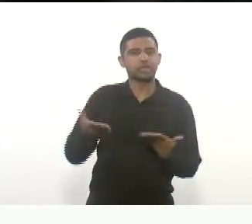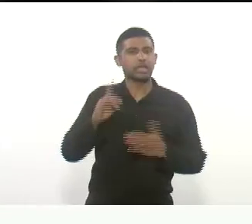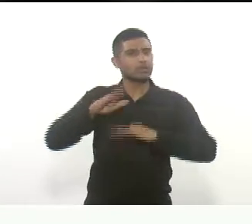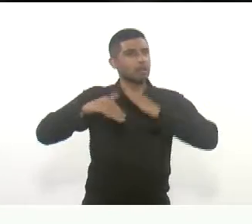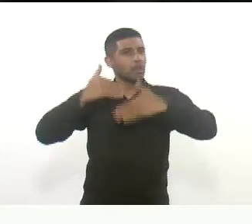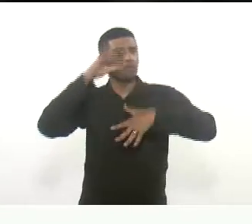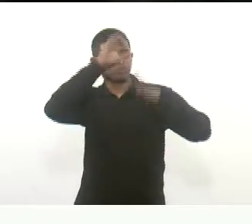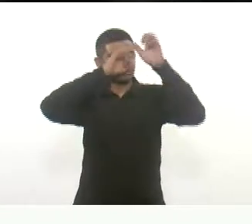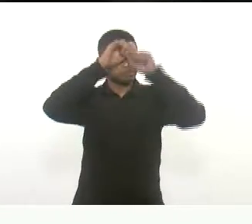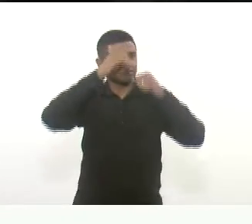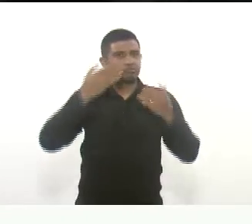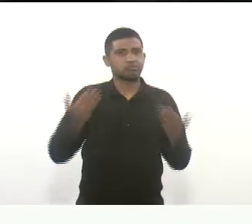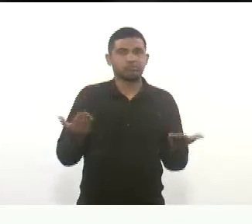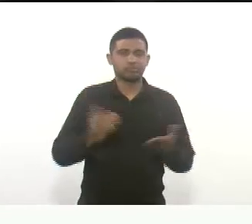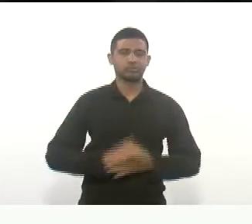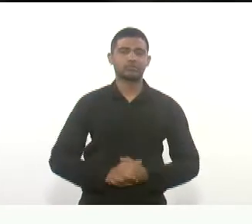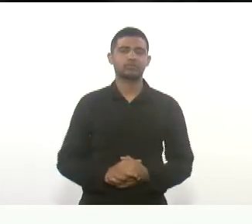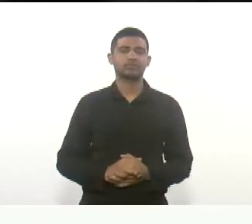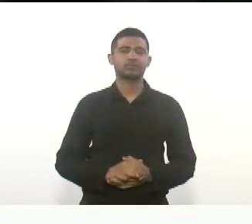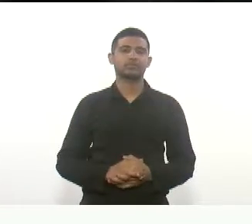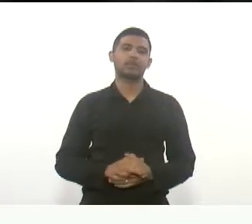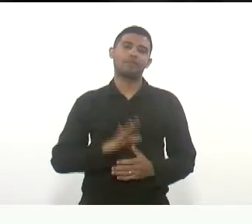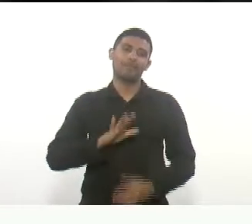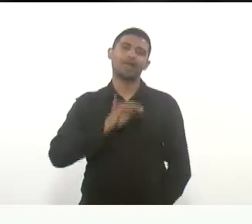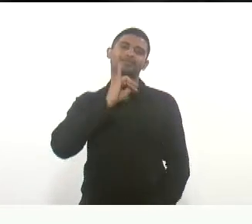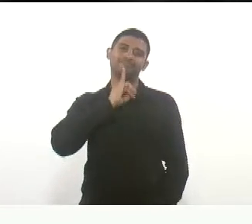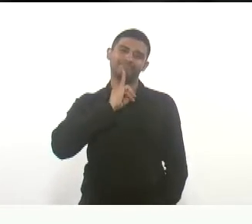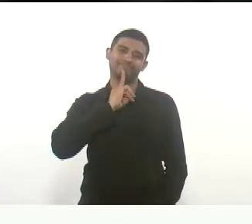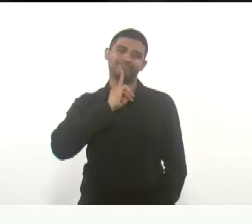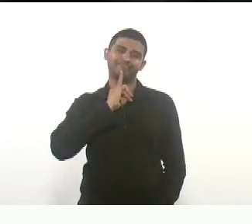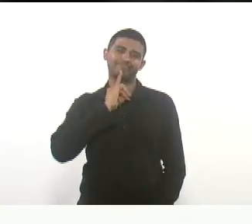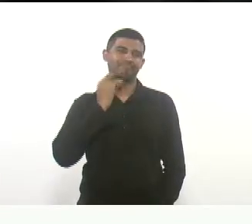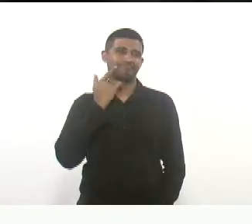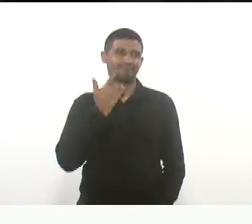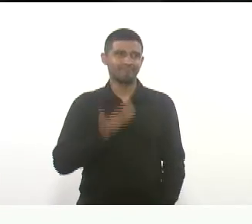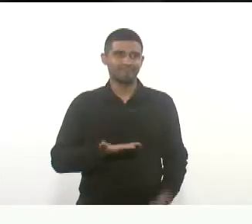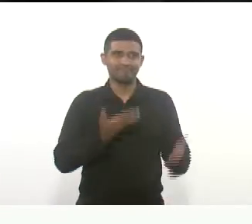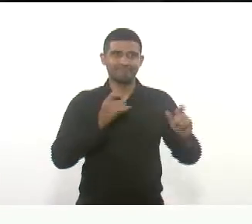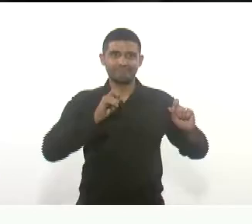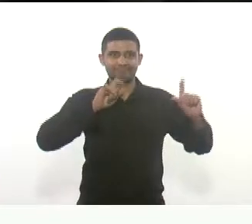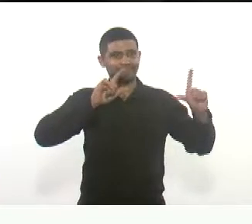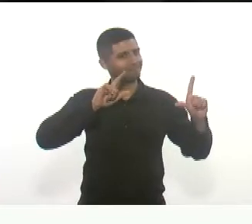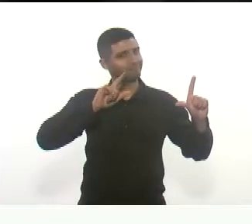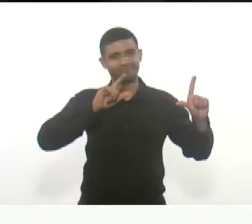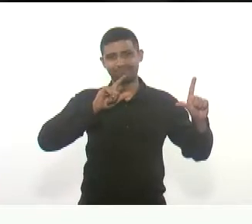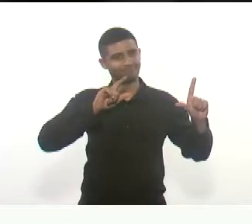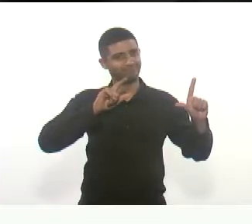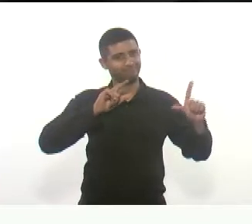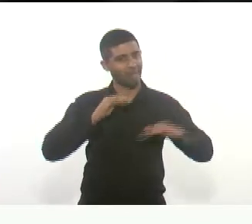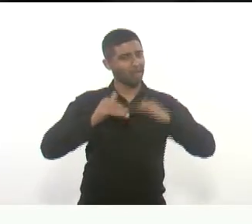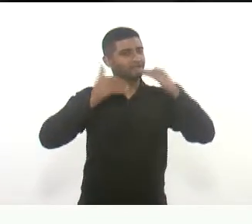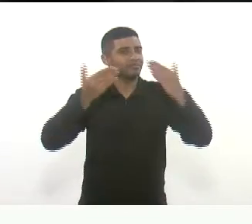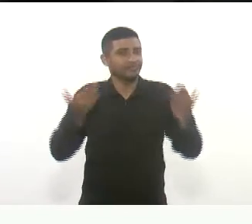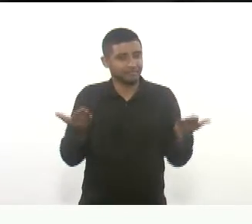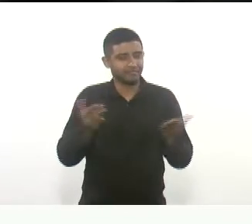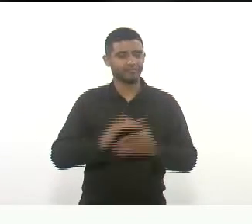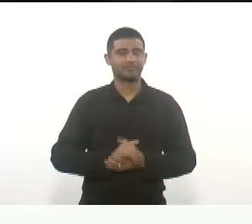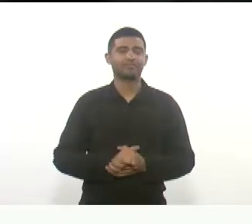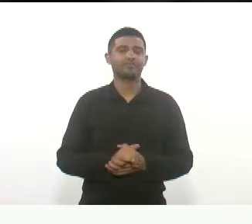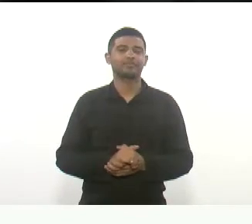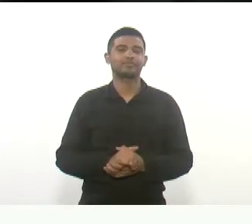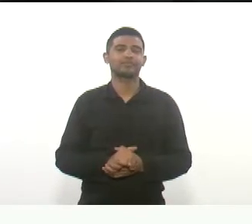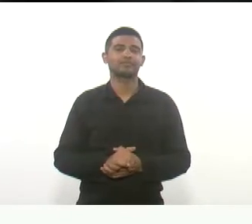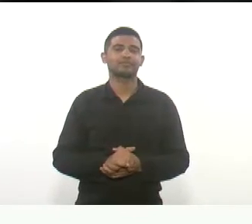né? Acho que o senso comum nos diz isso. Infelizmente, os dados não corroboram isso e também as avaliações de impacto, porque, como eu